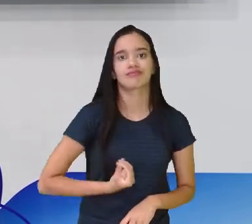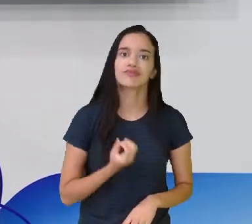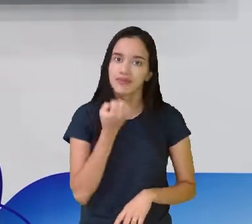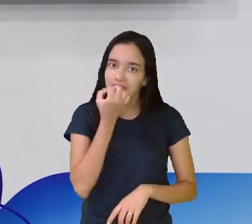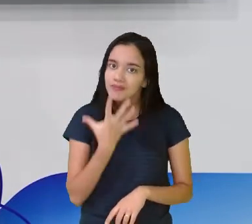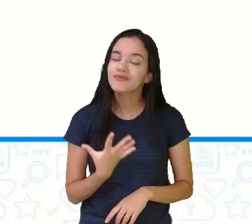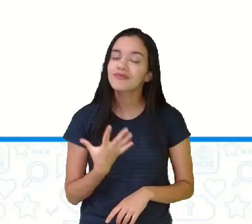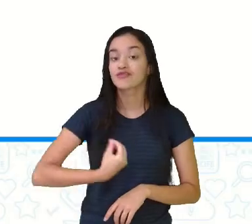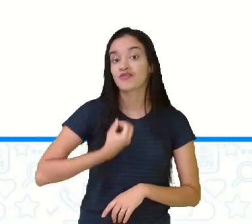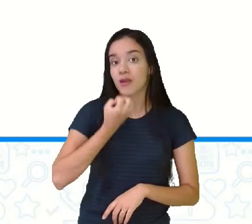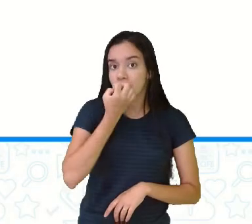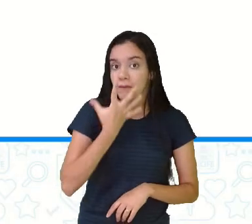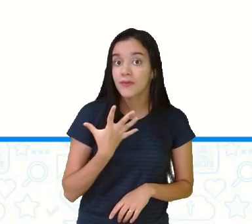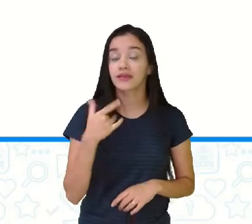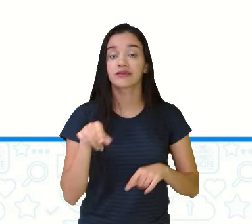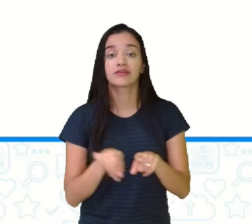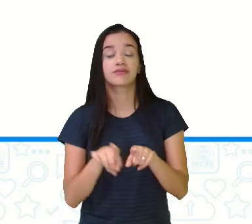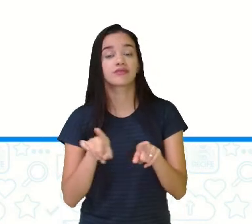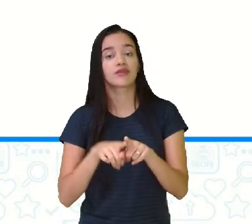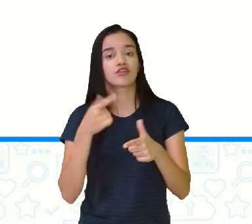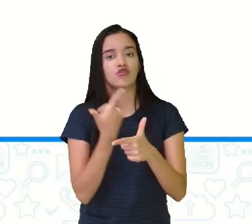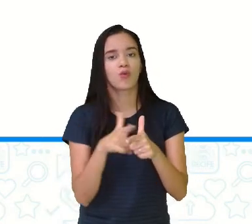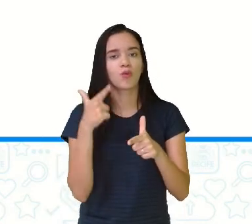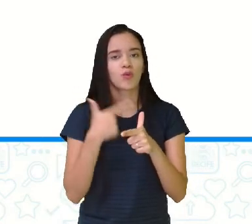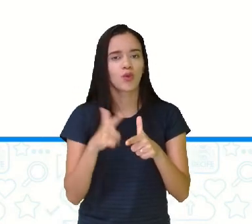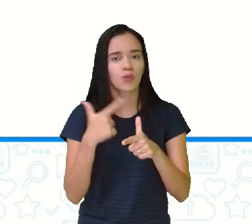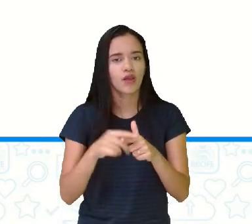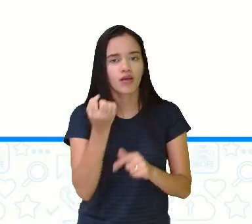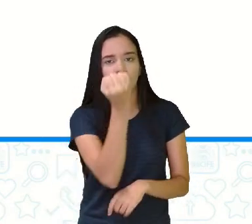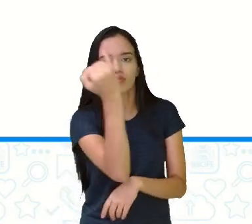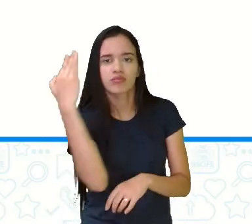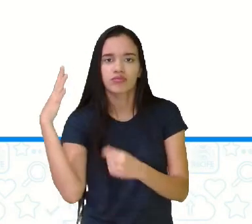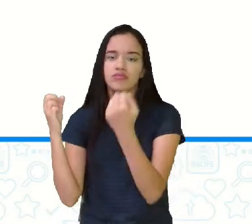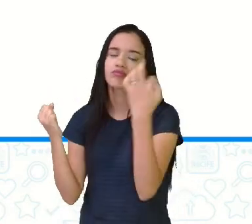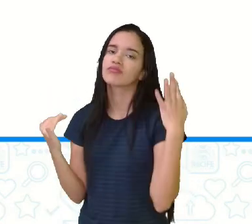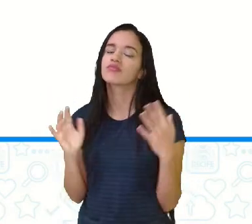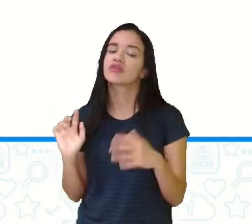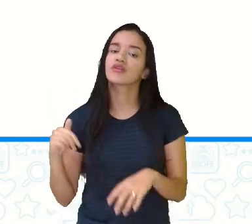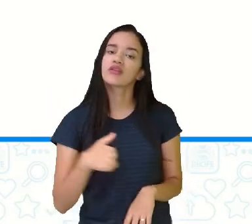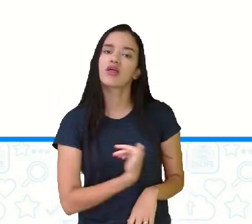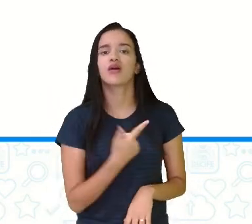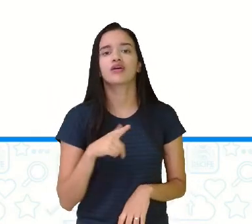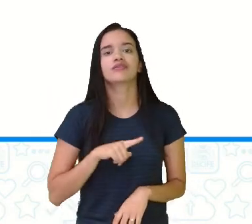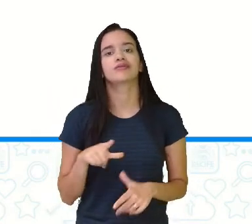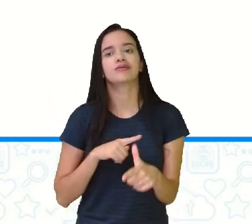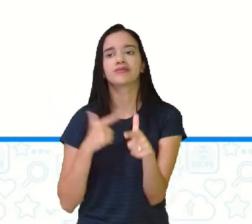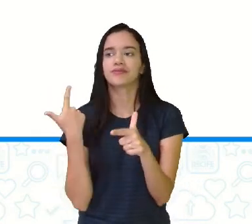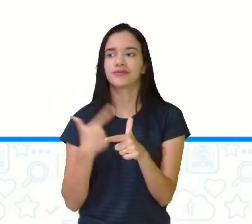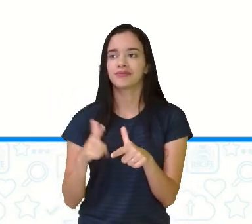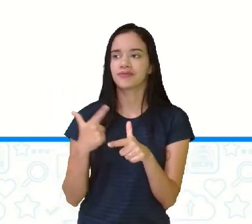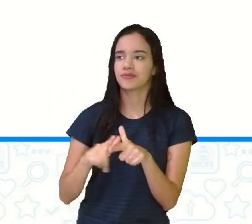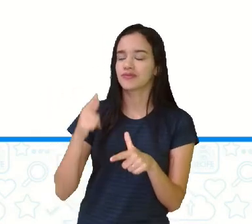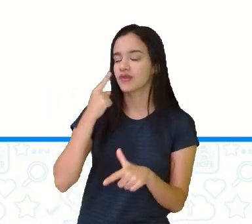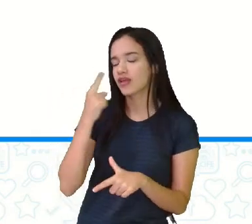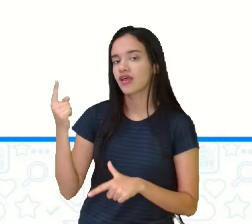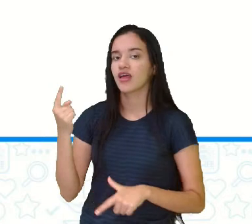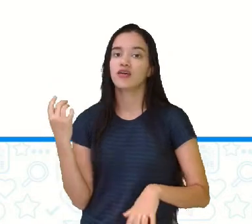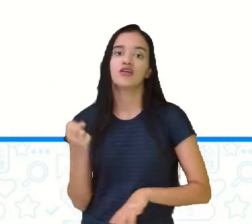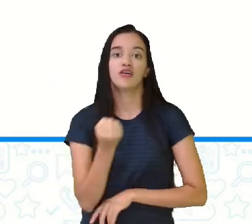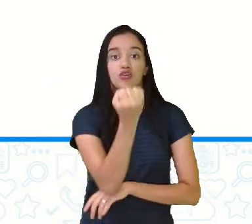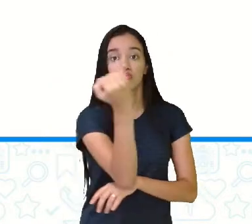bem. Muitos problemas ambientais afetam a floresta amazônica. E aí nós temos aí os problemas: